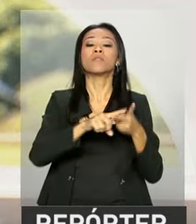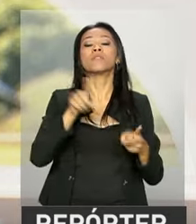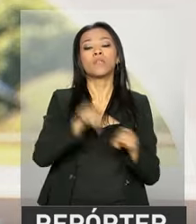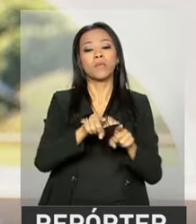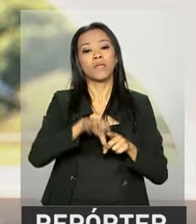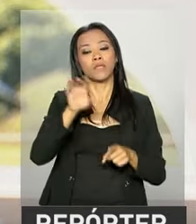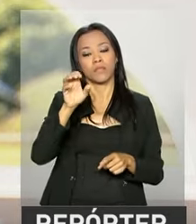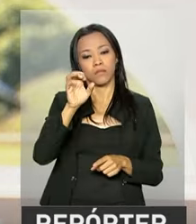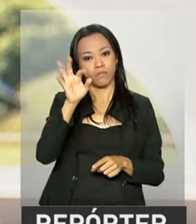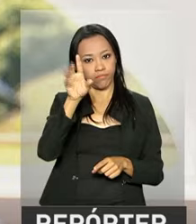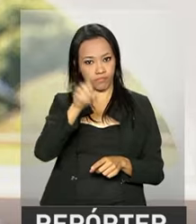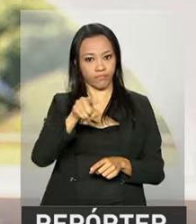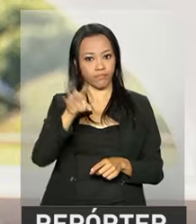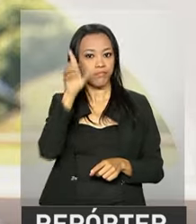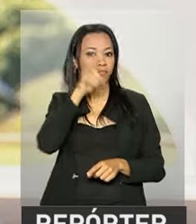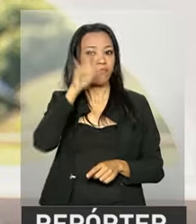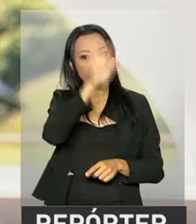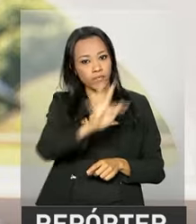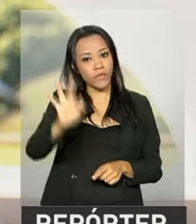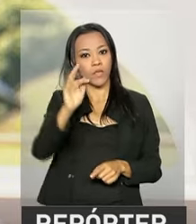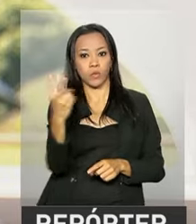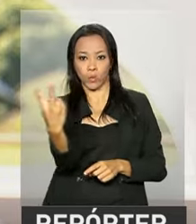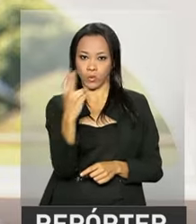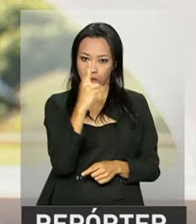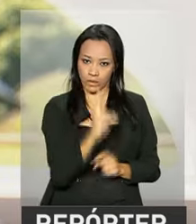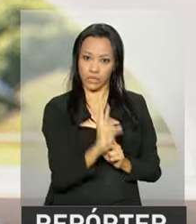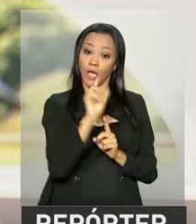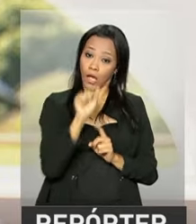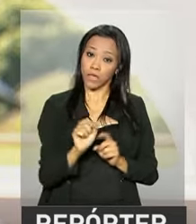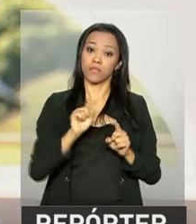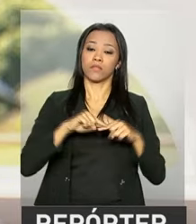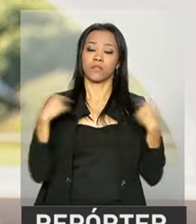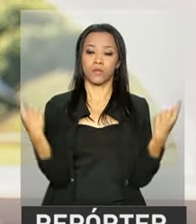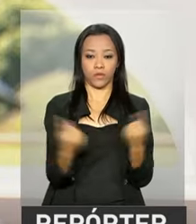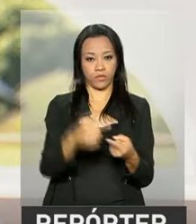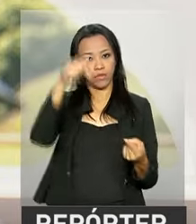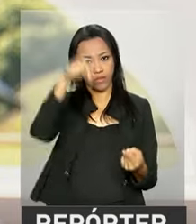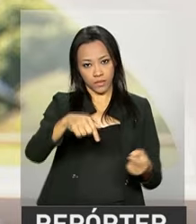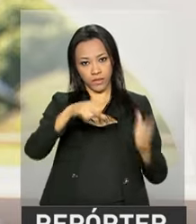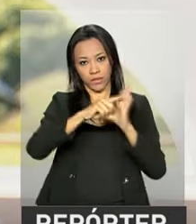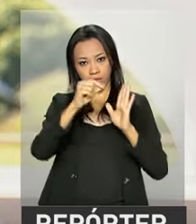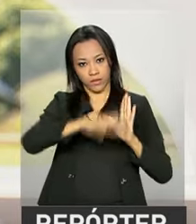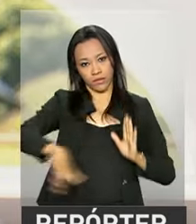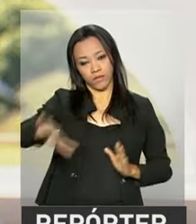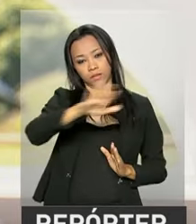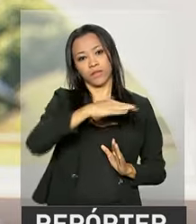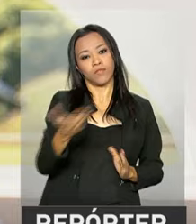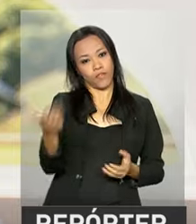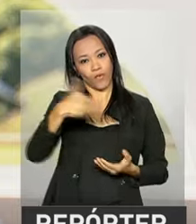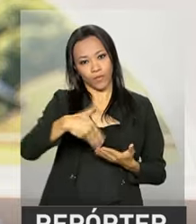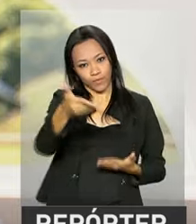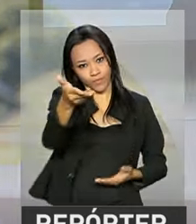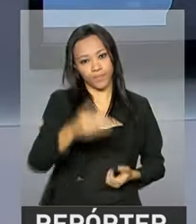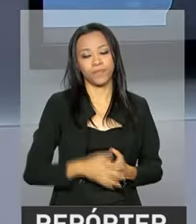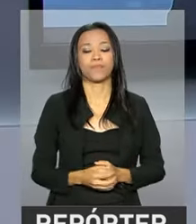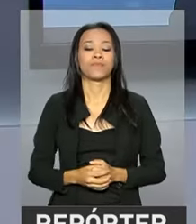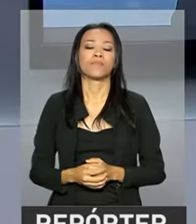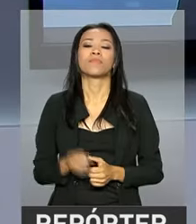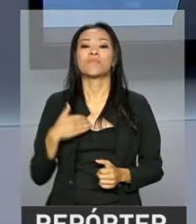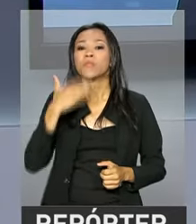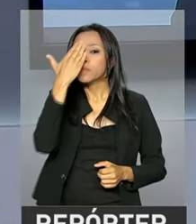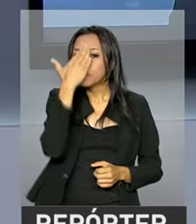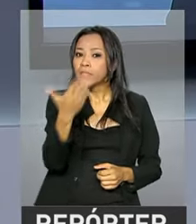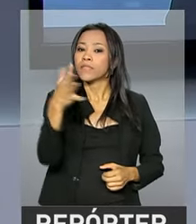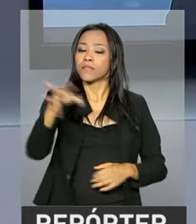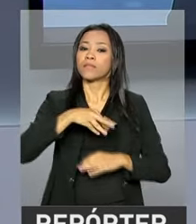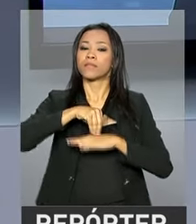federal Cristiane Brasil. Essa reunião também vai ser aqui no Palácio do Planalto. Eu volto com você, Carla. Obrigada, Ney,